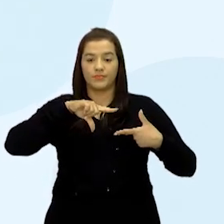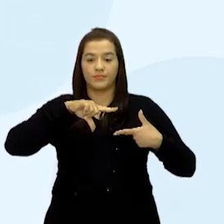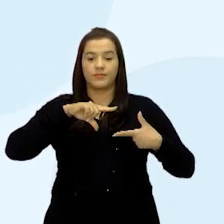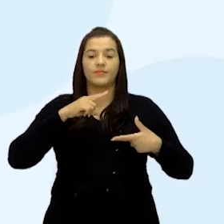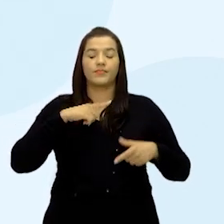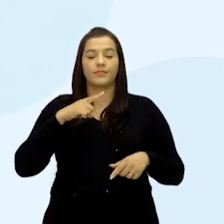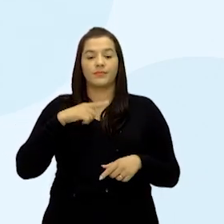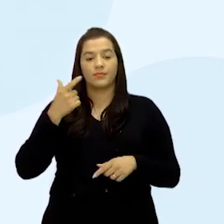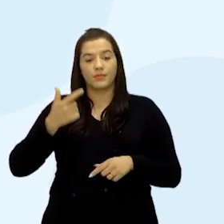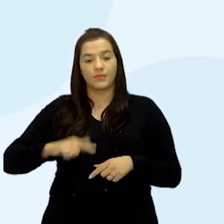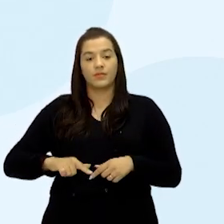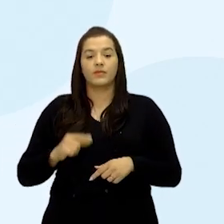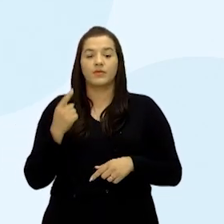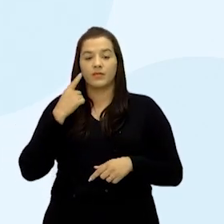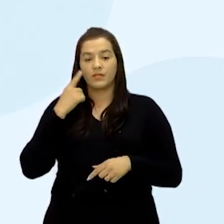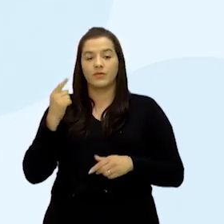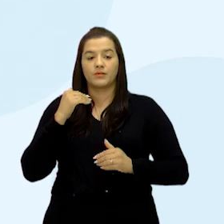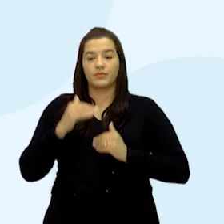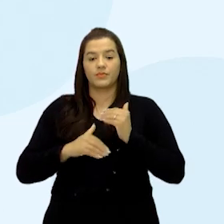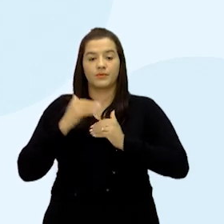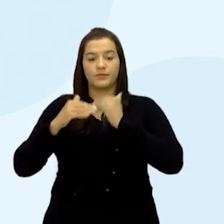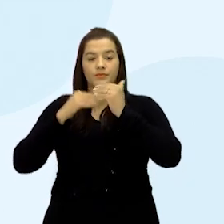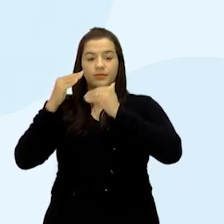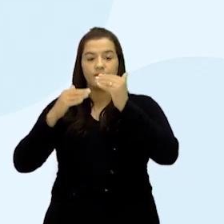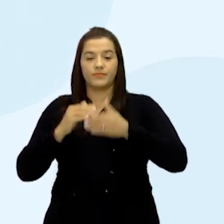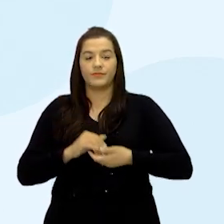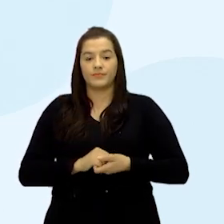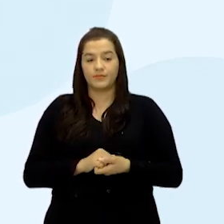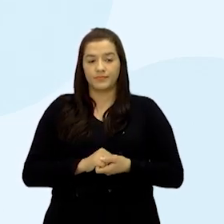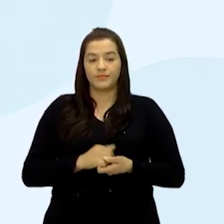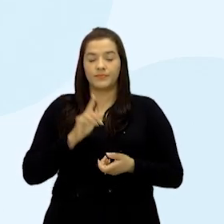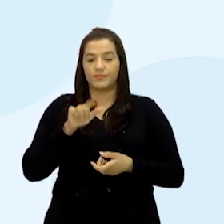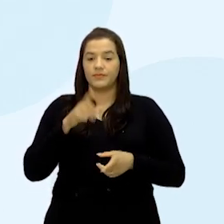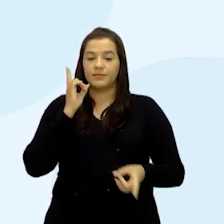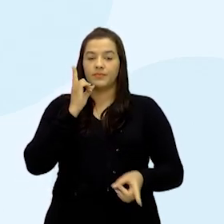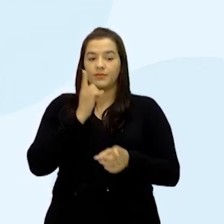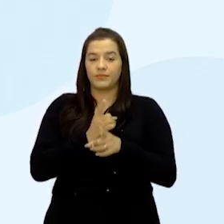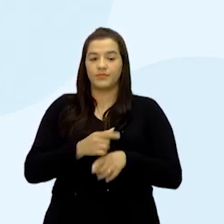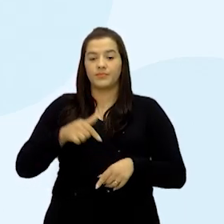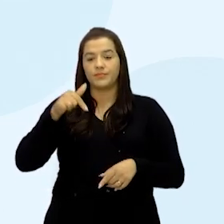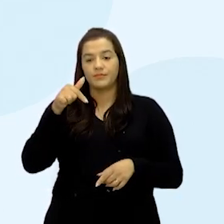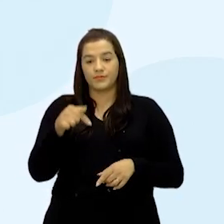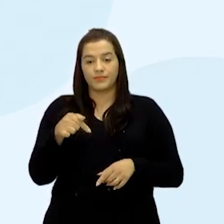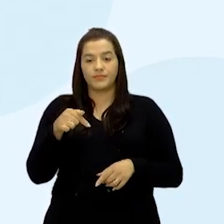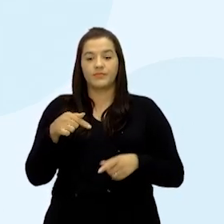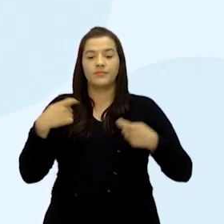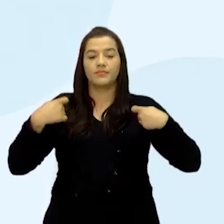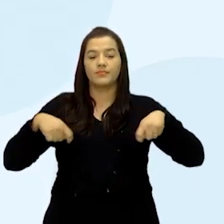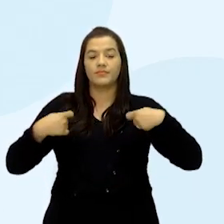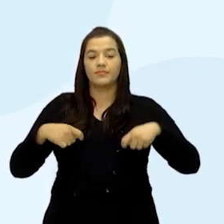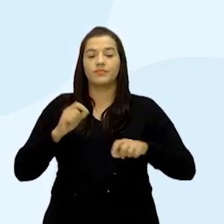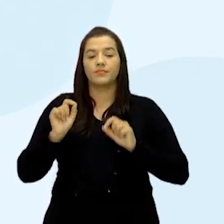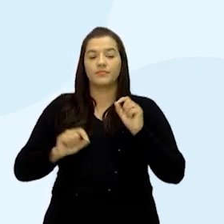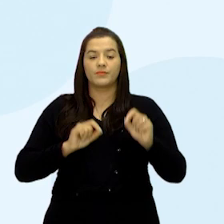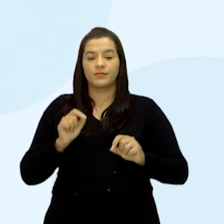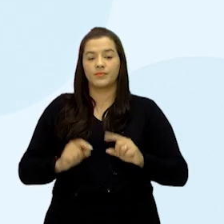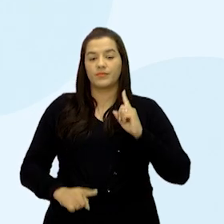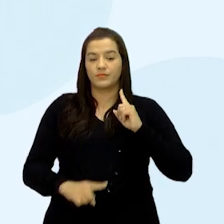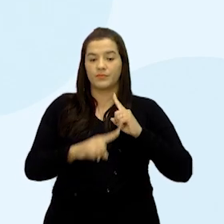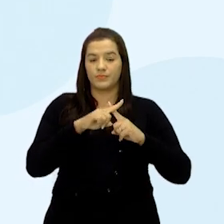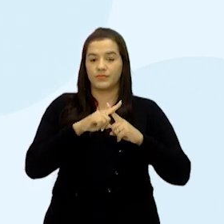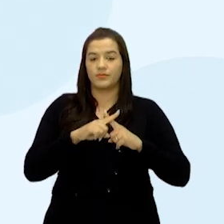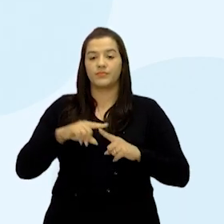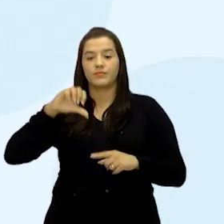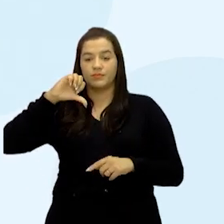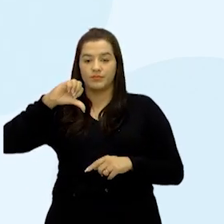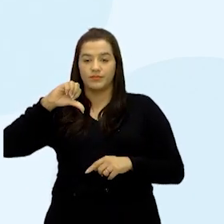usando o retângulo, porque é o desenvolvimento, certo? Sim. Então, olha lá, para encontrar o 7º termo, o que tem que fazer? Multiplique a posição por